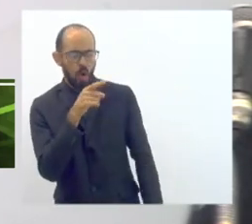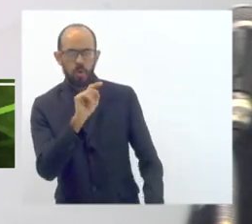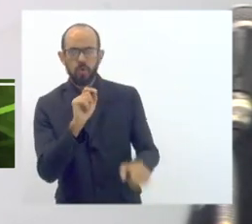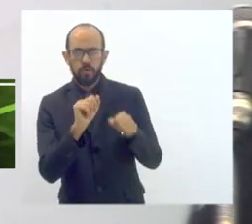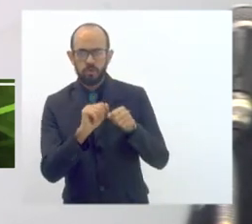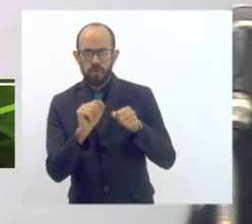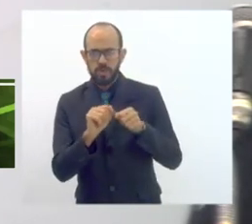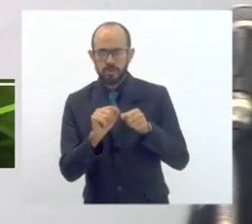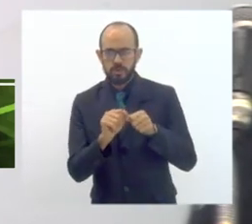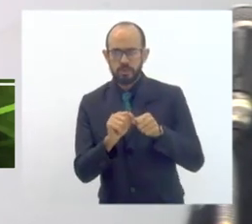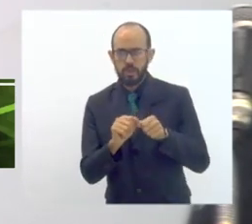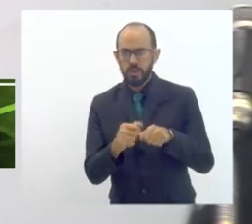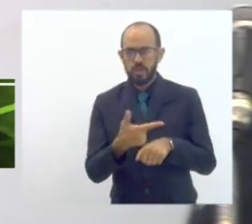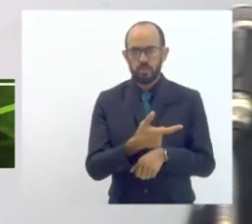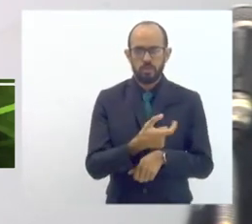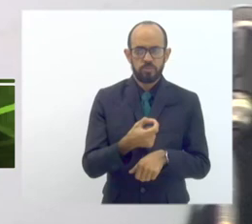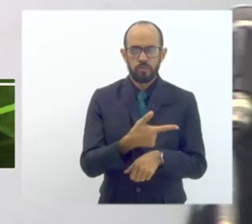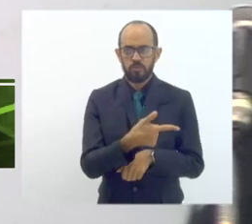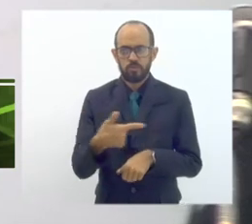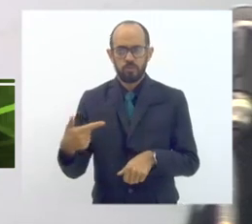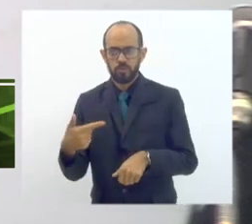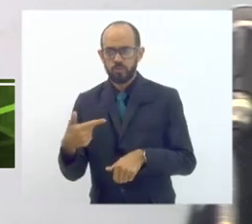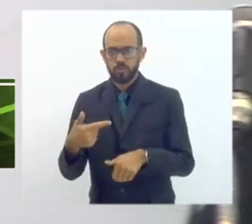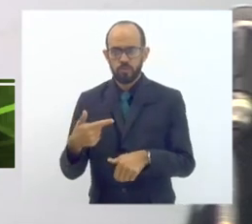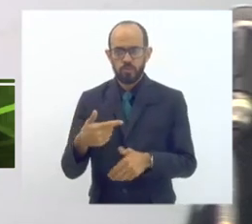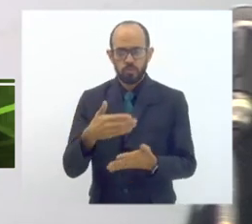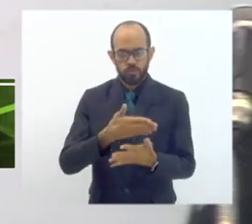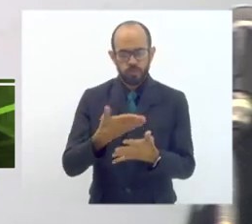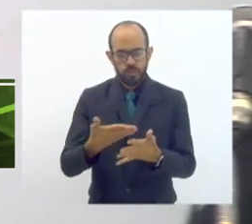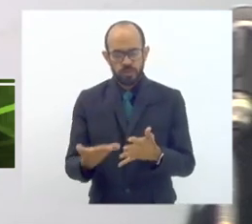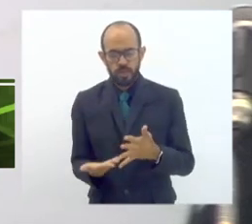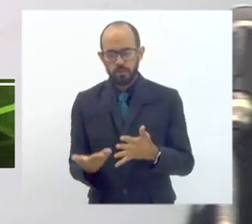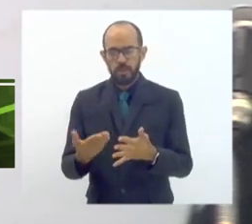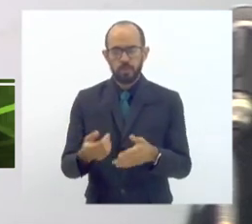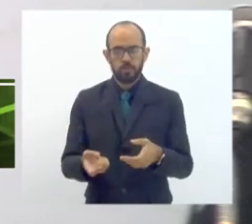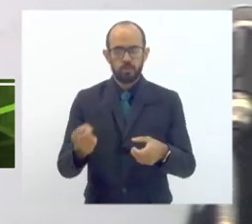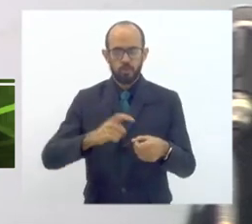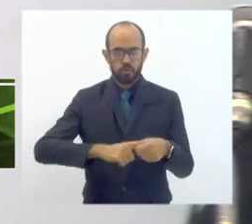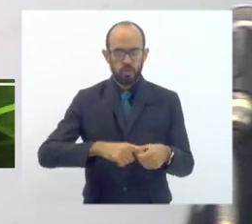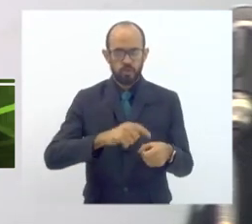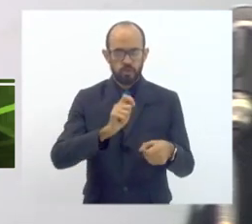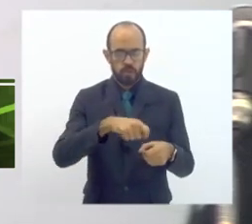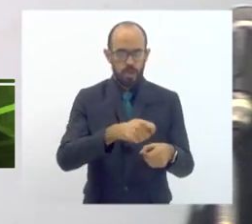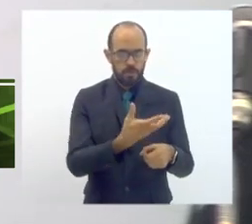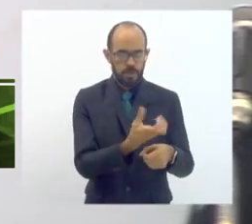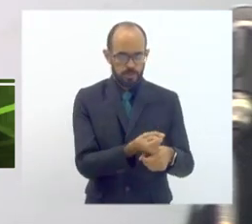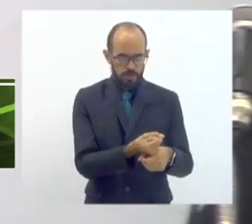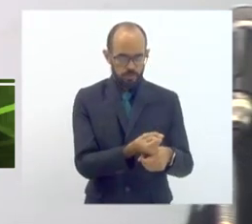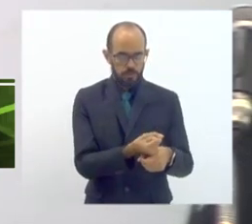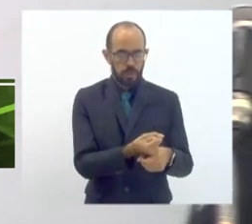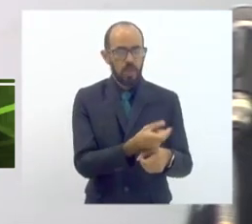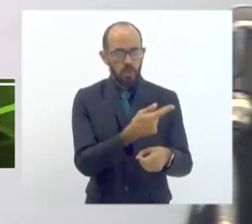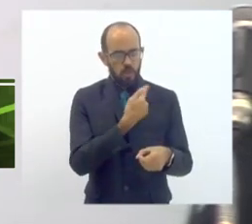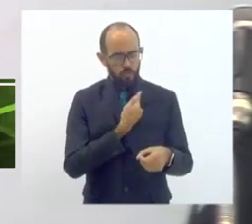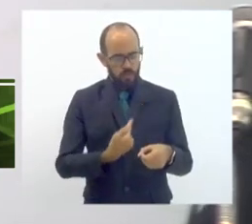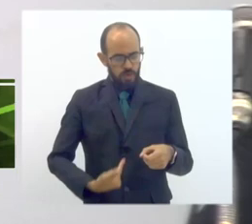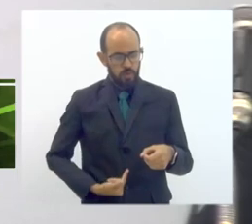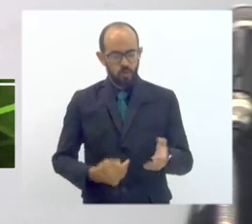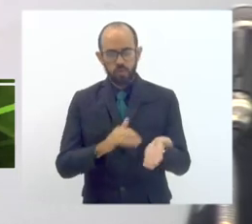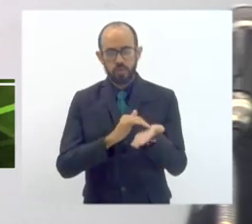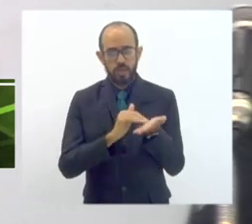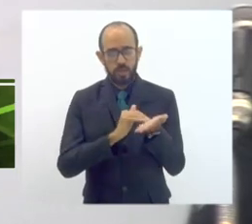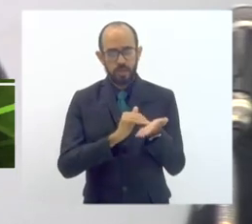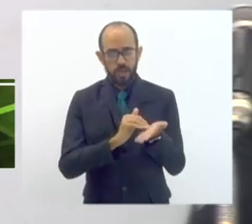ainda esse ano os primeiros financiamentos nos consórcios que puderem receber. Tem uma bola com o governador e com o secretário de